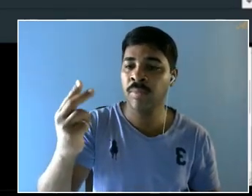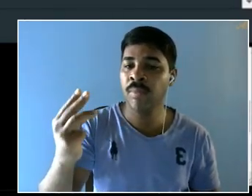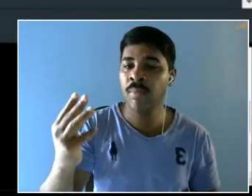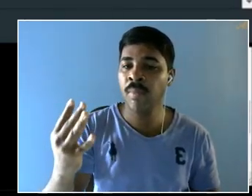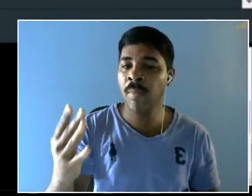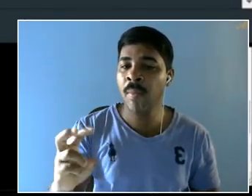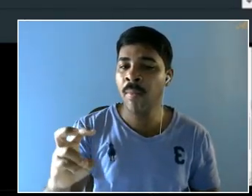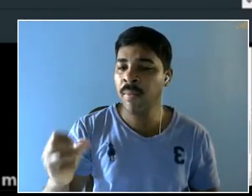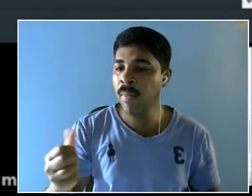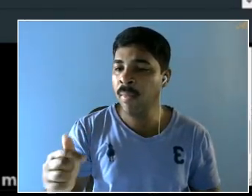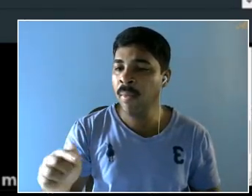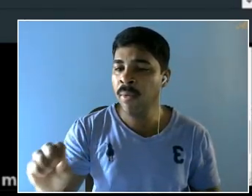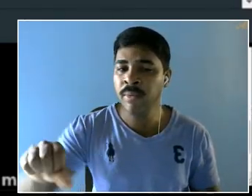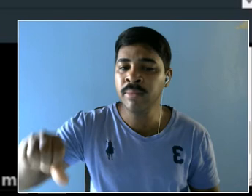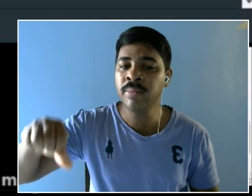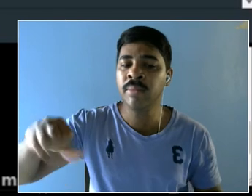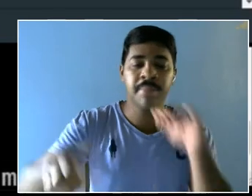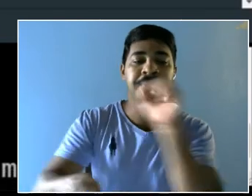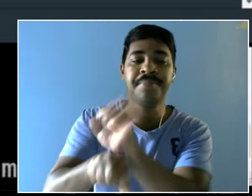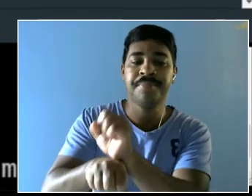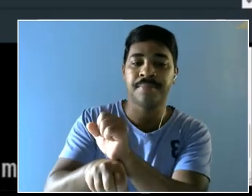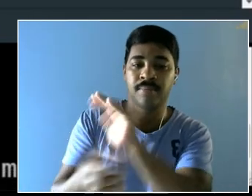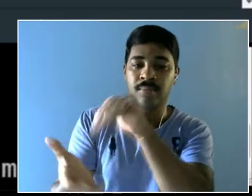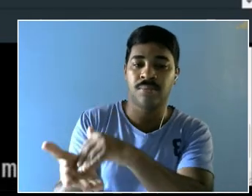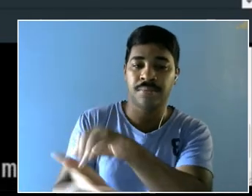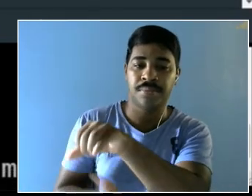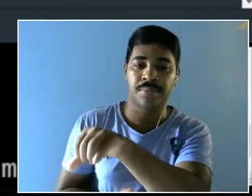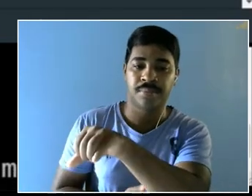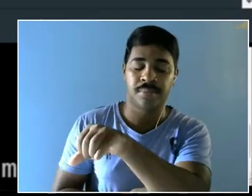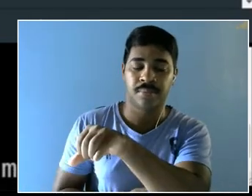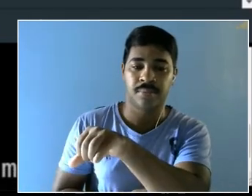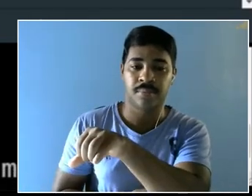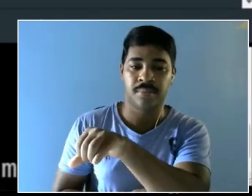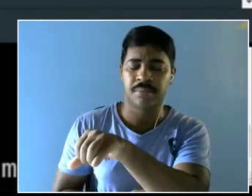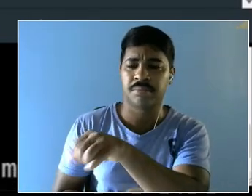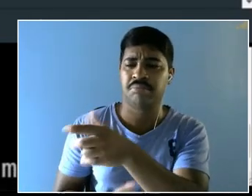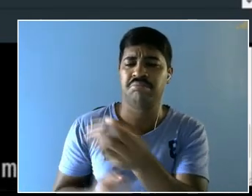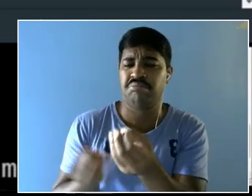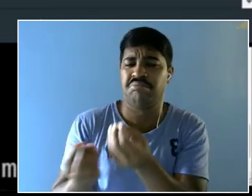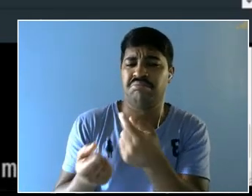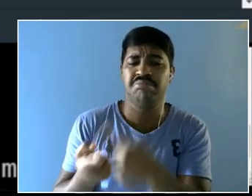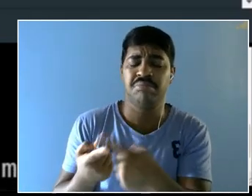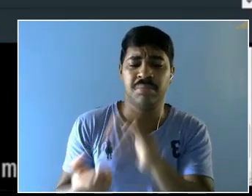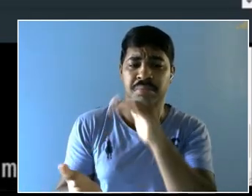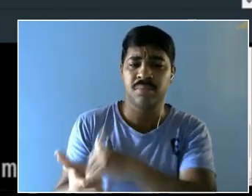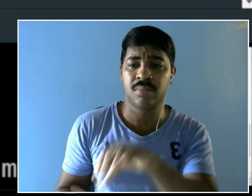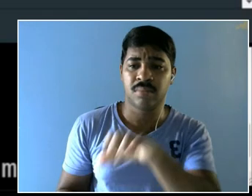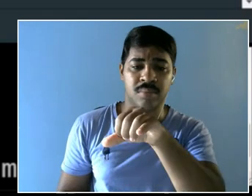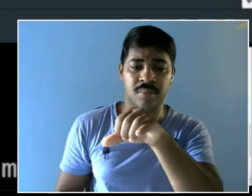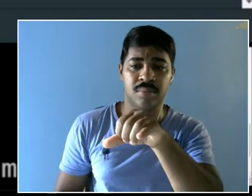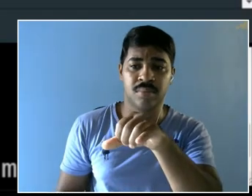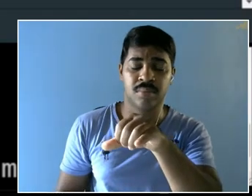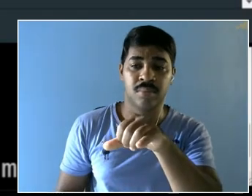2, 3, 4, 5, 6, 7, 8, 9 e para. Espera aí, mas professor, como que isso aconteceu? Vamos entender esse